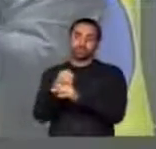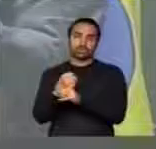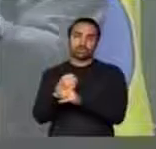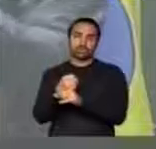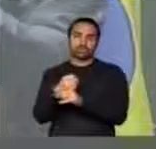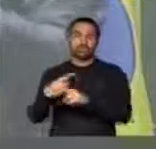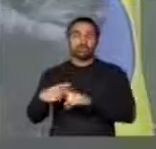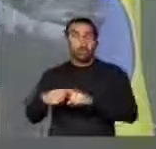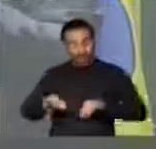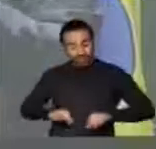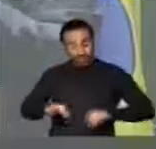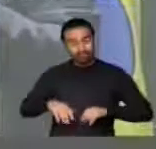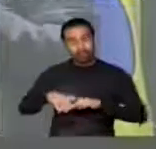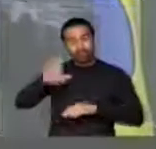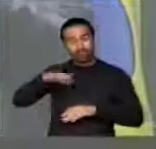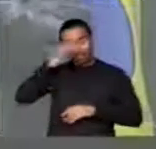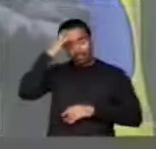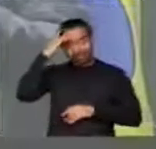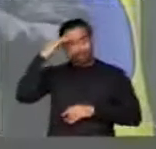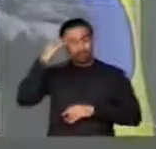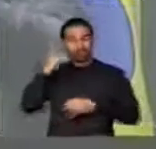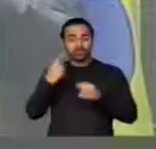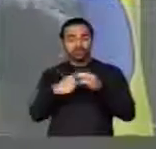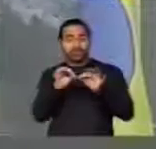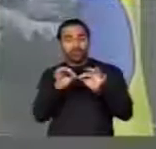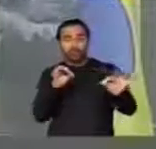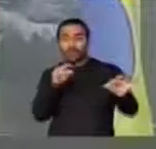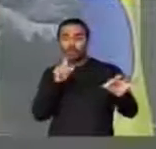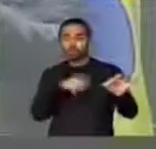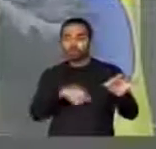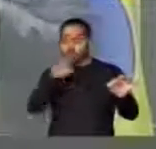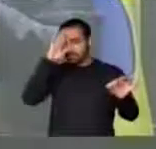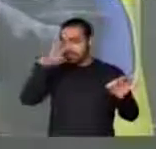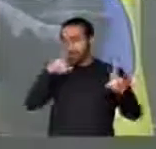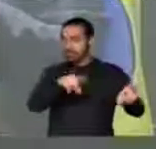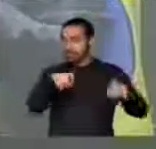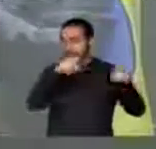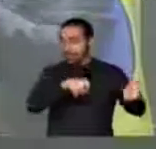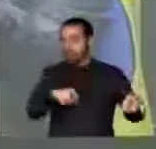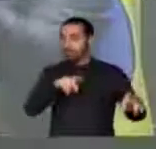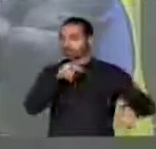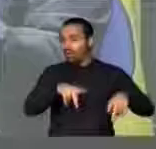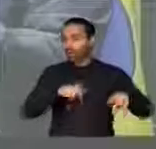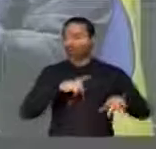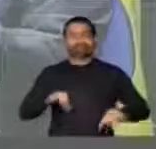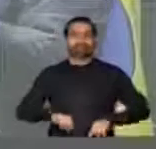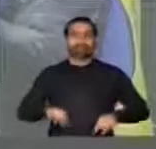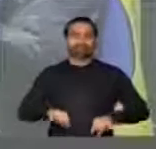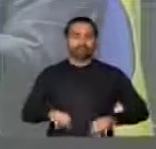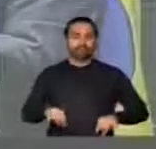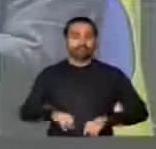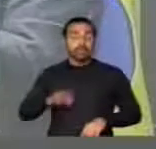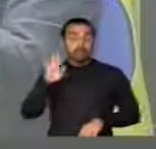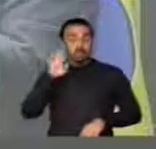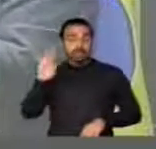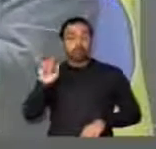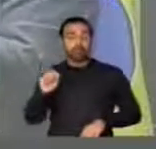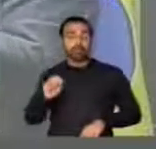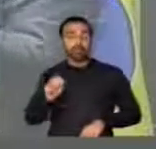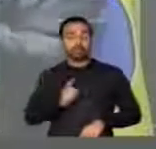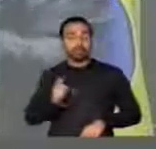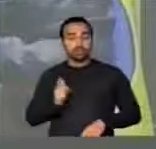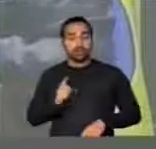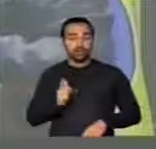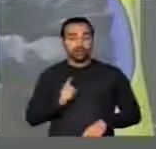das periferias, sobretudo ao meio rural brasileiro, sobretudo aonde nós temos uma